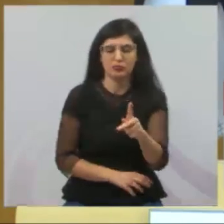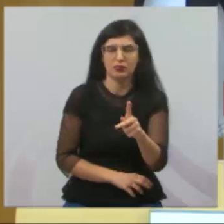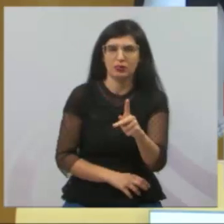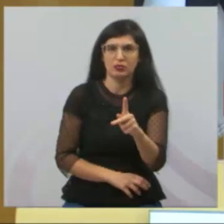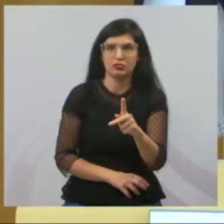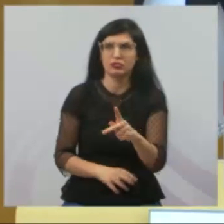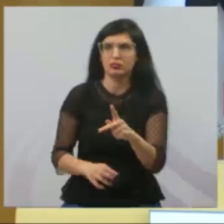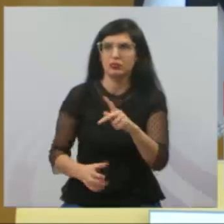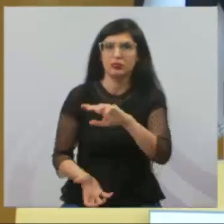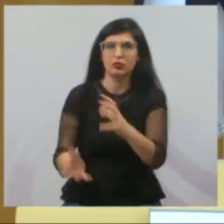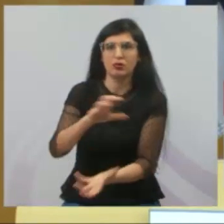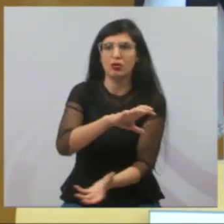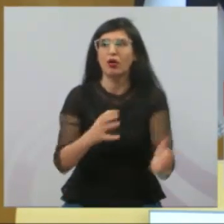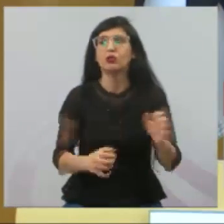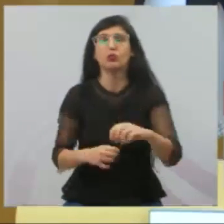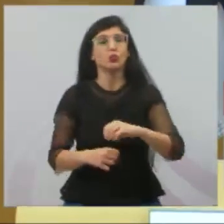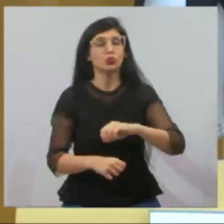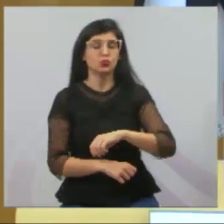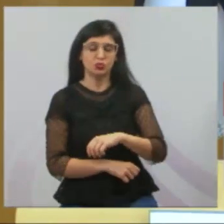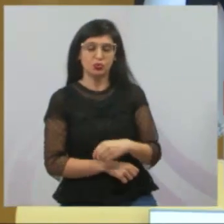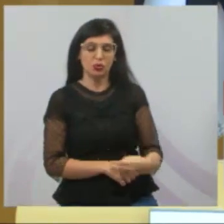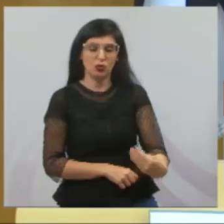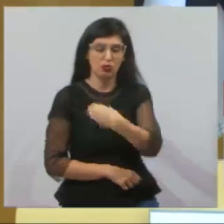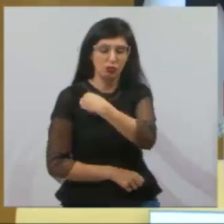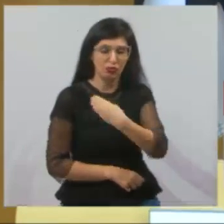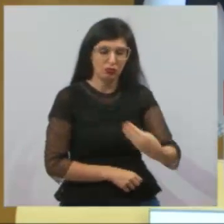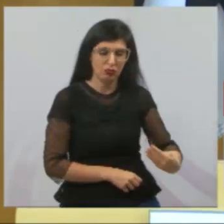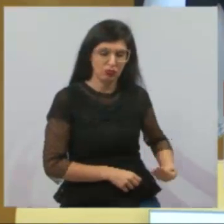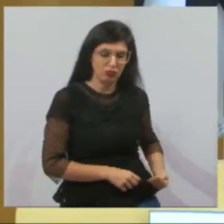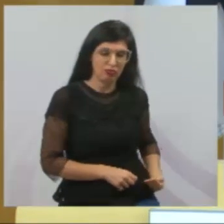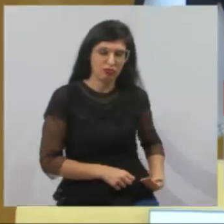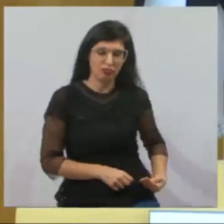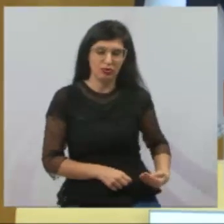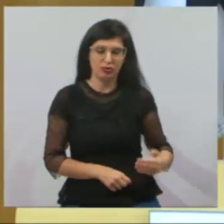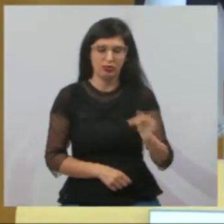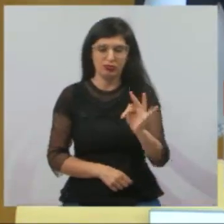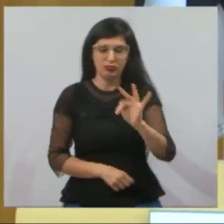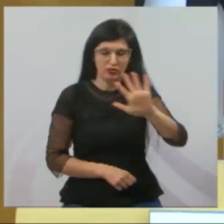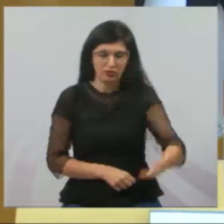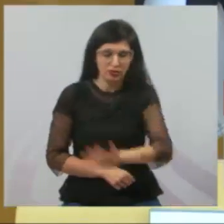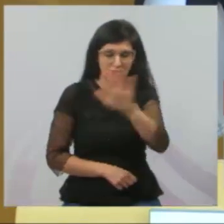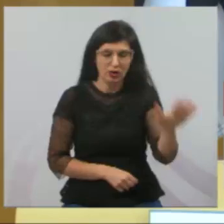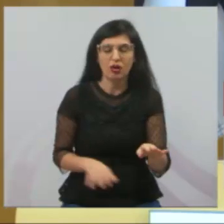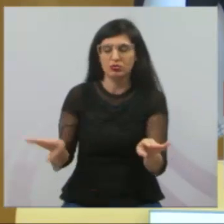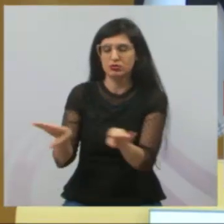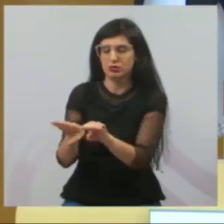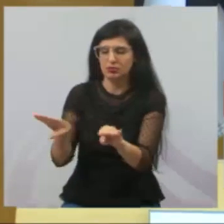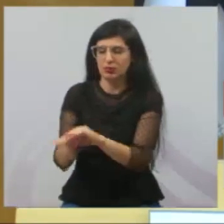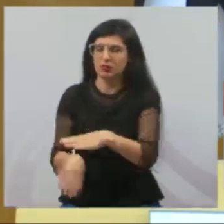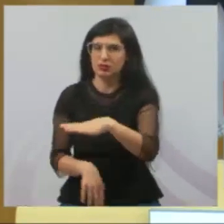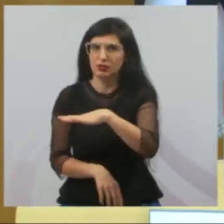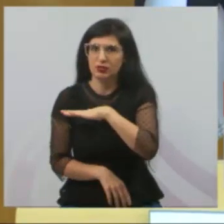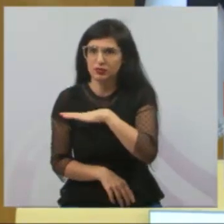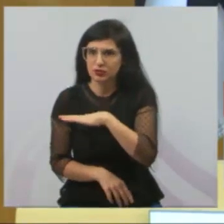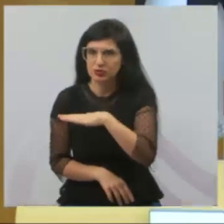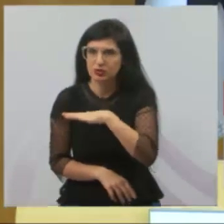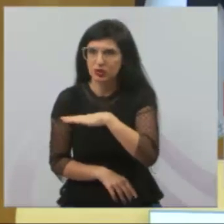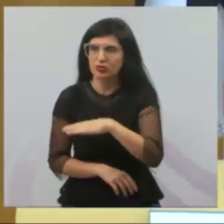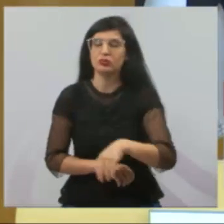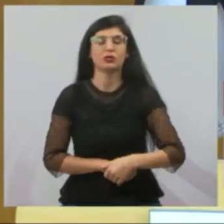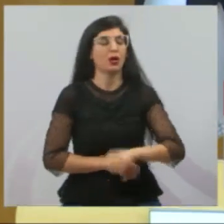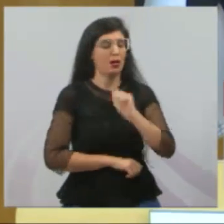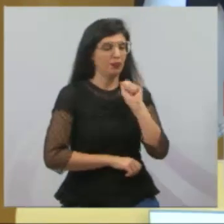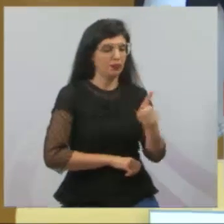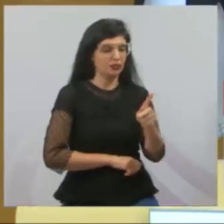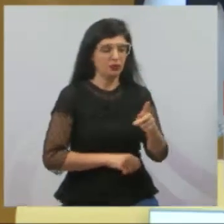da União, dos Estados, do Distrito Federal e dos municípios, viabilizando assim o equacionamento do plano previdenciário